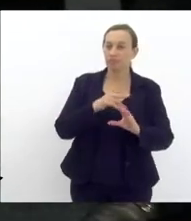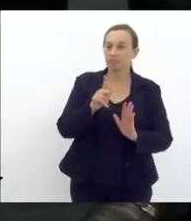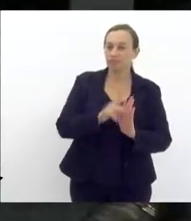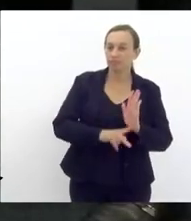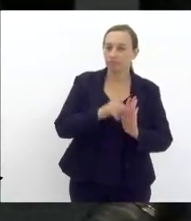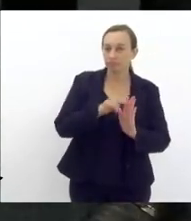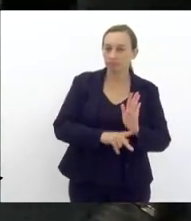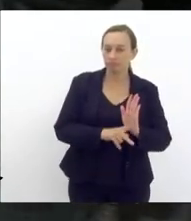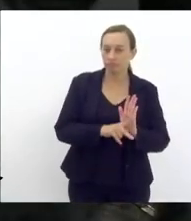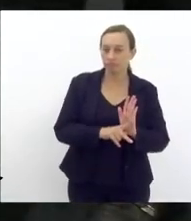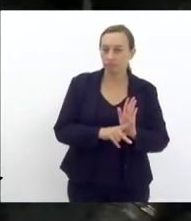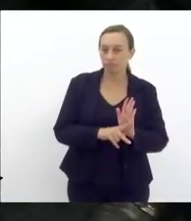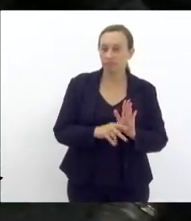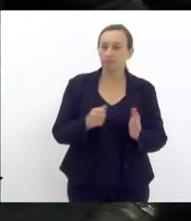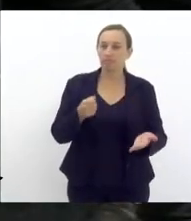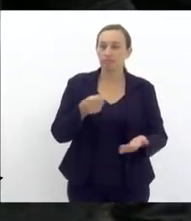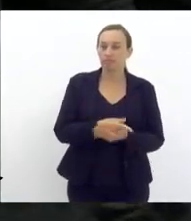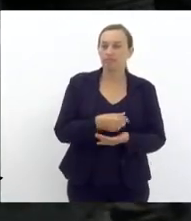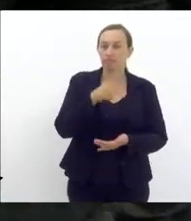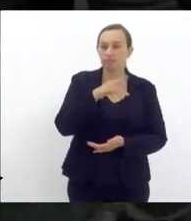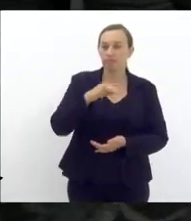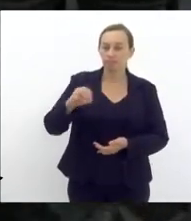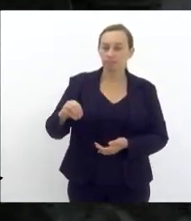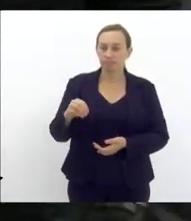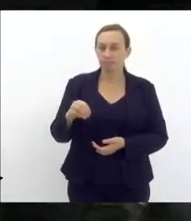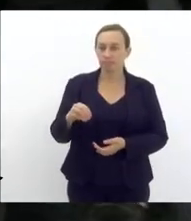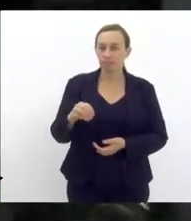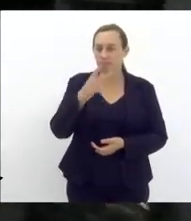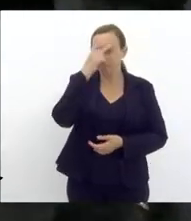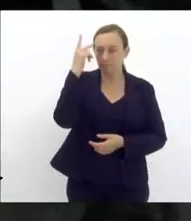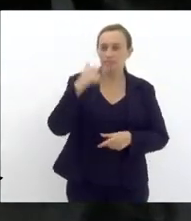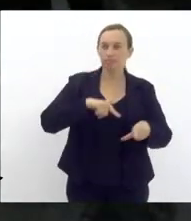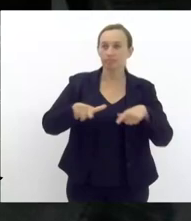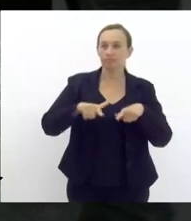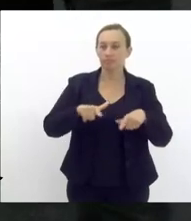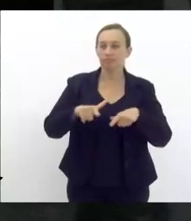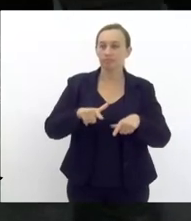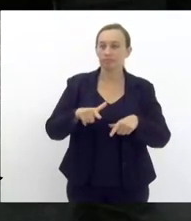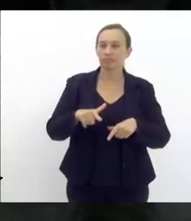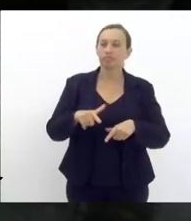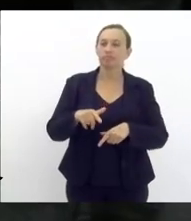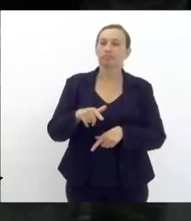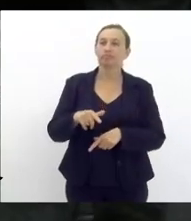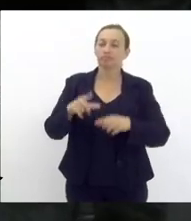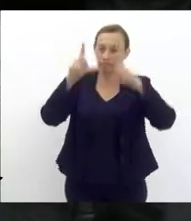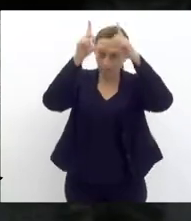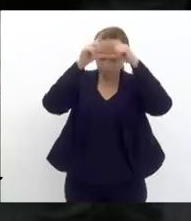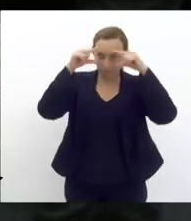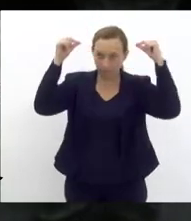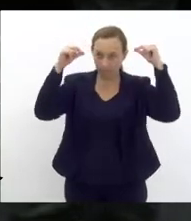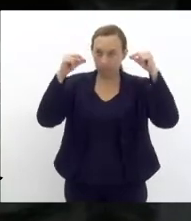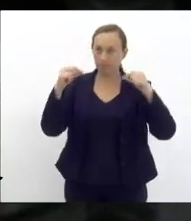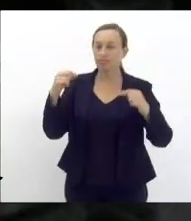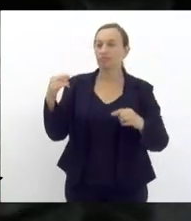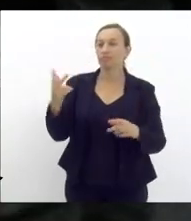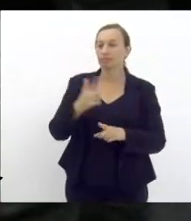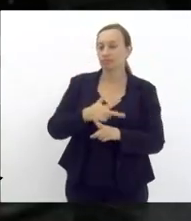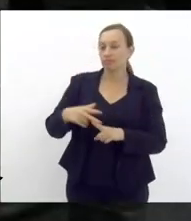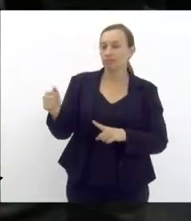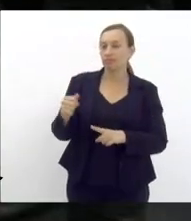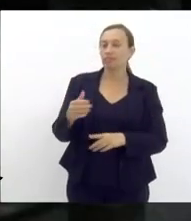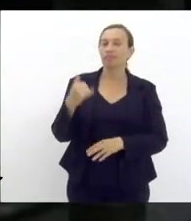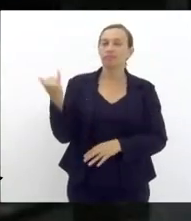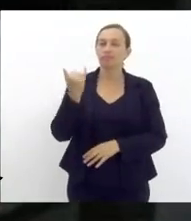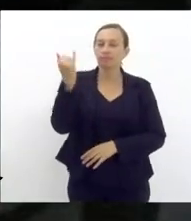para pagar o piso nacional dos trabalhadores da enfermagem e é uma vitória dos trabalhadores da enfermagem que eu acho que cabe mencionar que